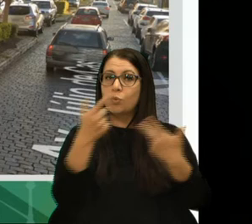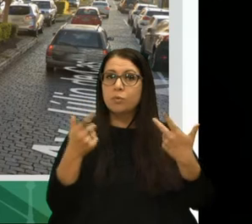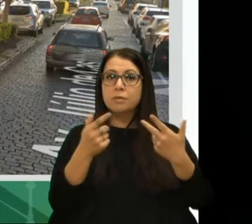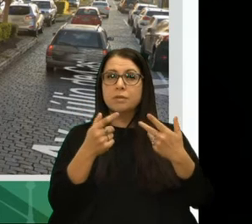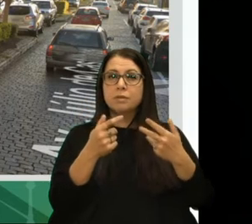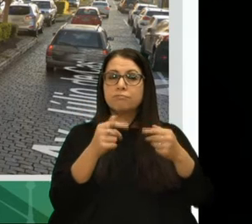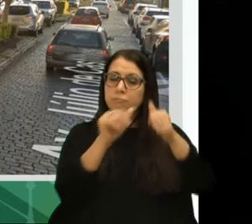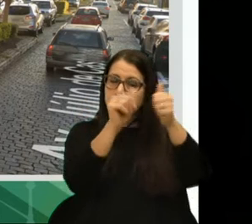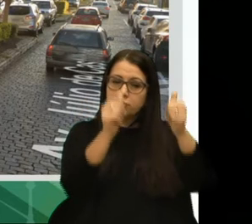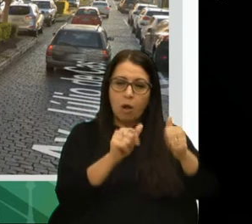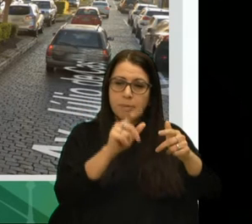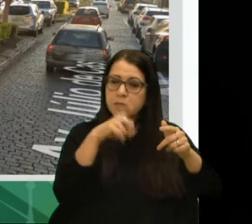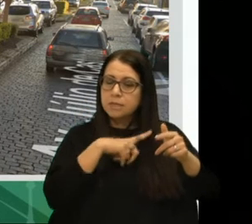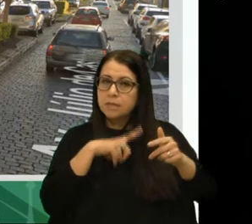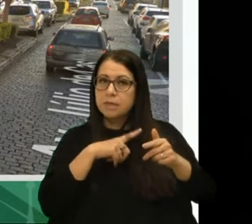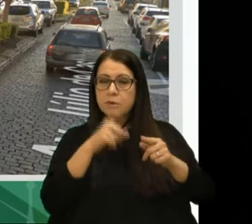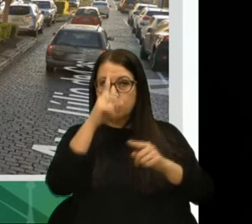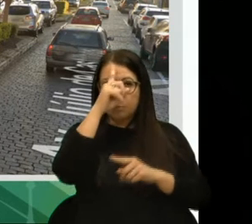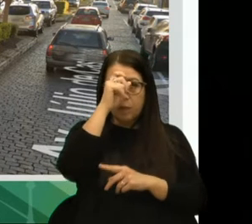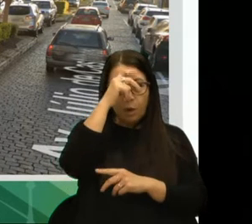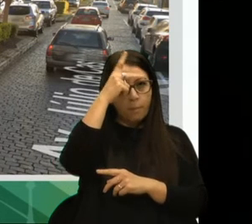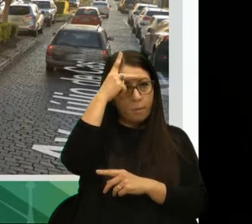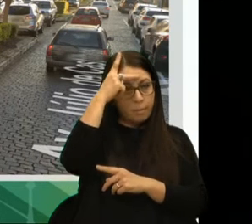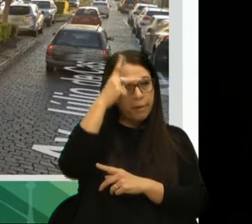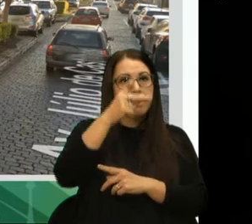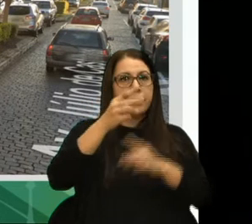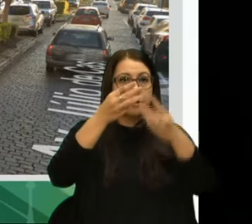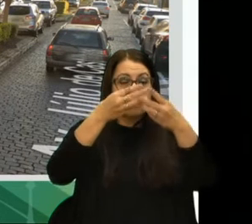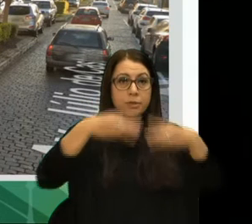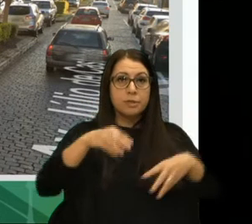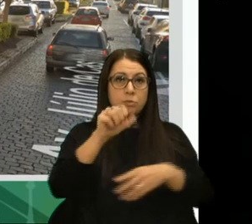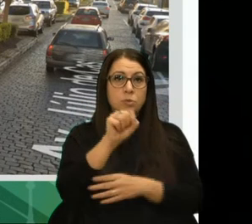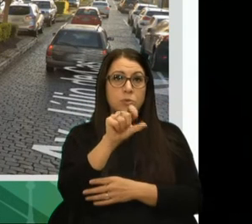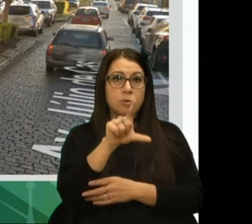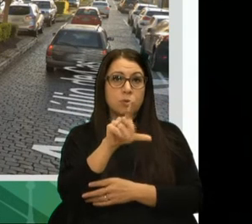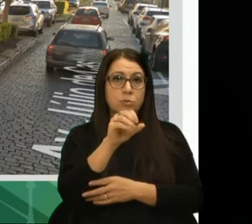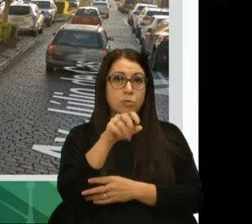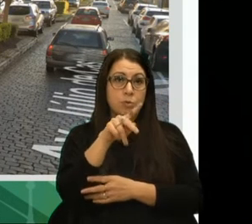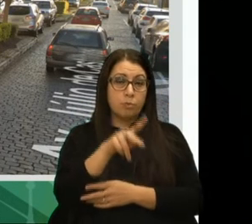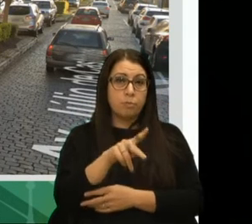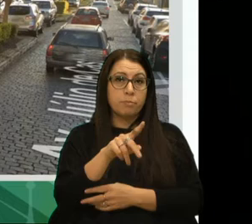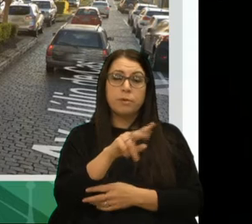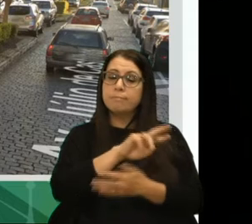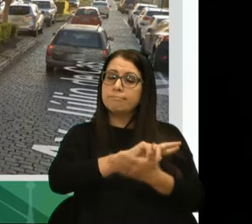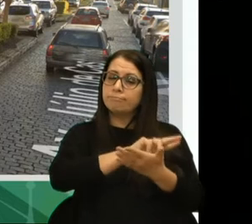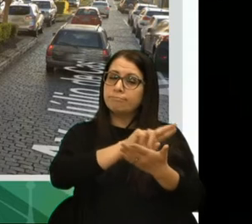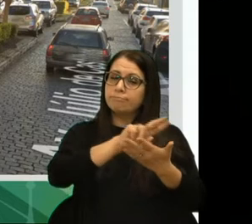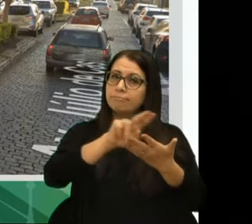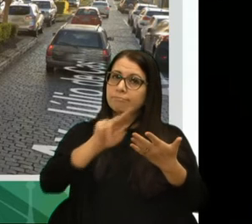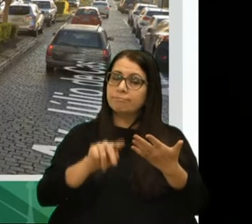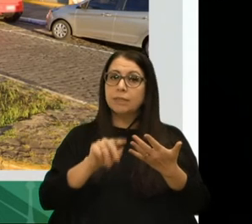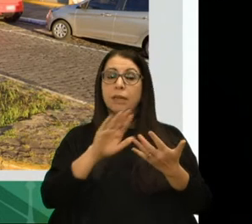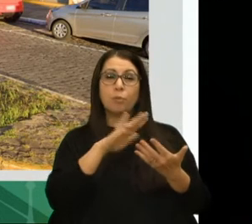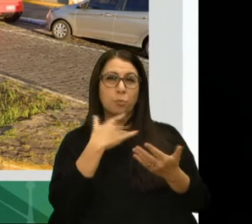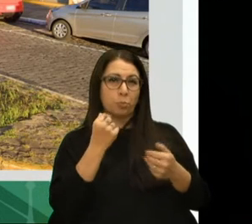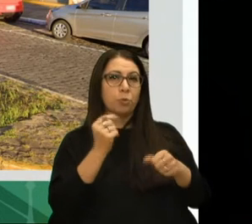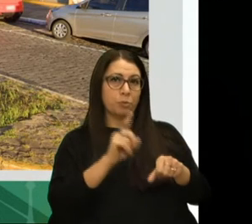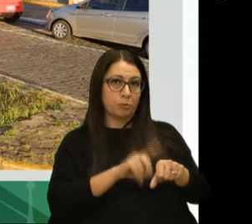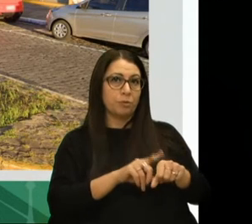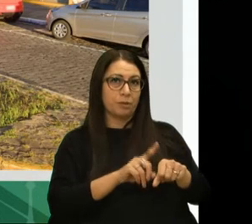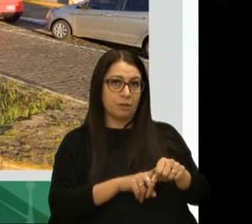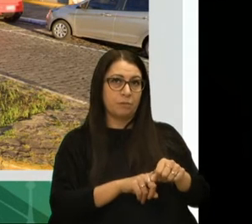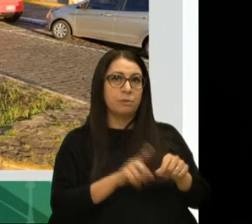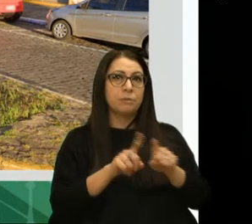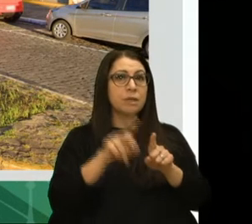que ela tem pela cidade, no Hospital Pompeia, no Museu Slomp, né, muitas ornamentando, ela que faleceu recentemente, né?